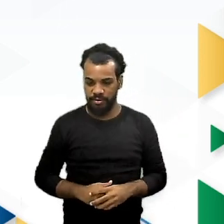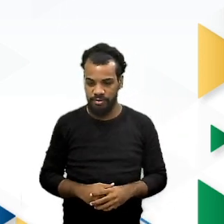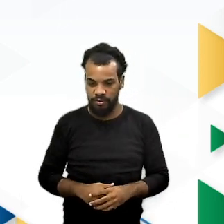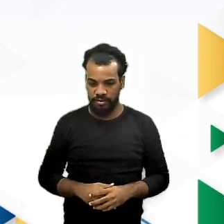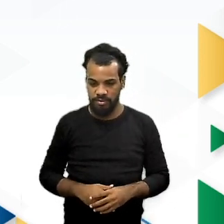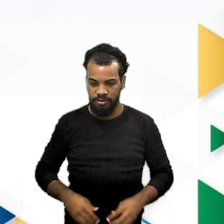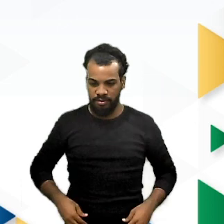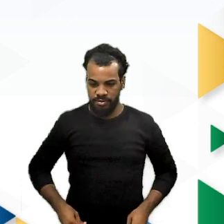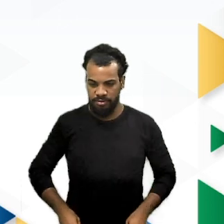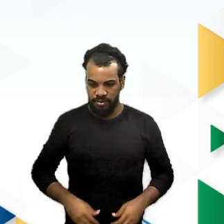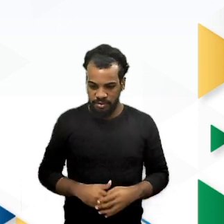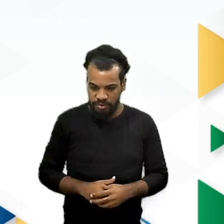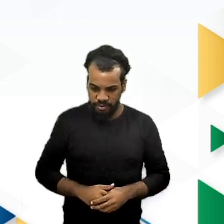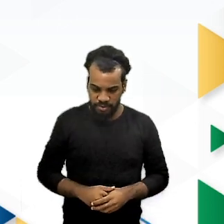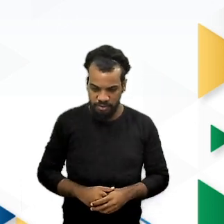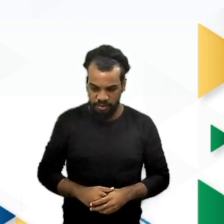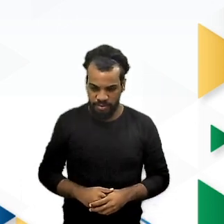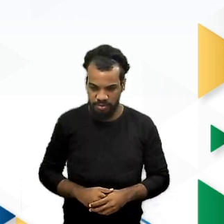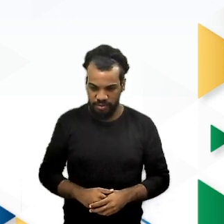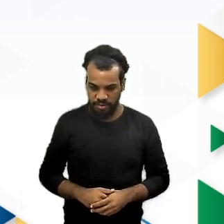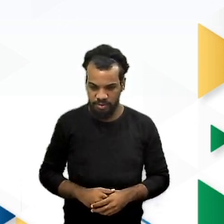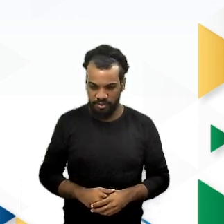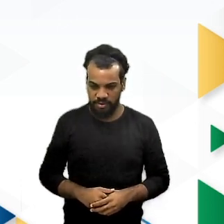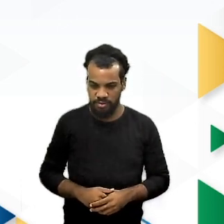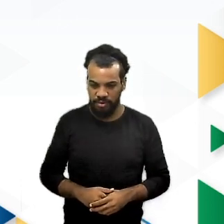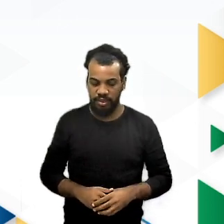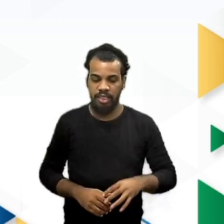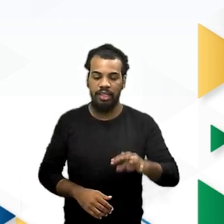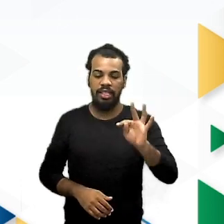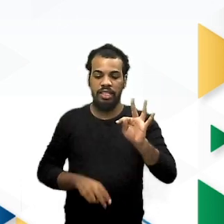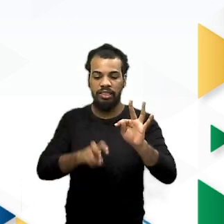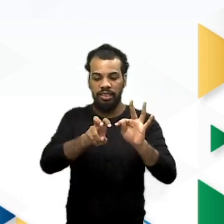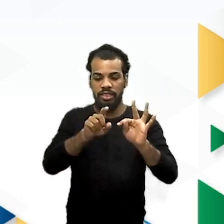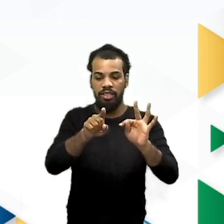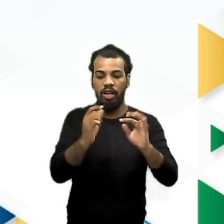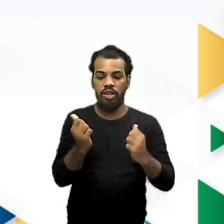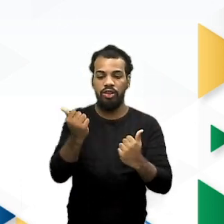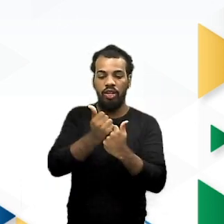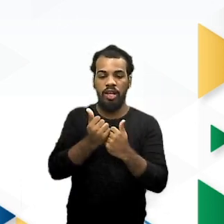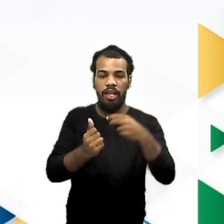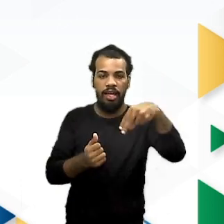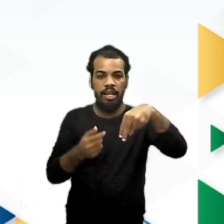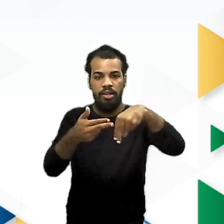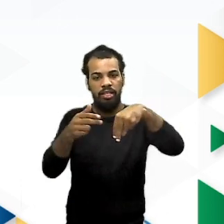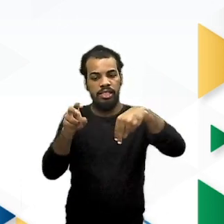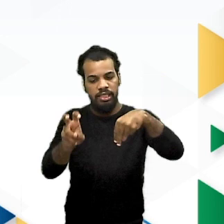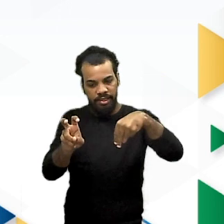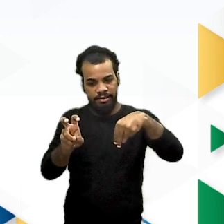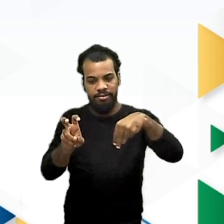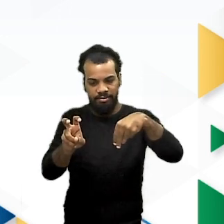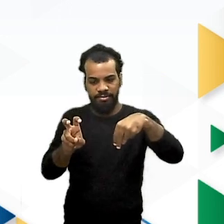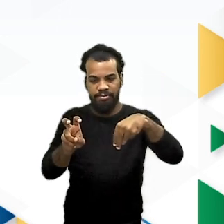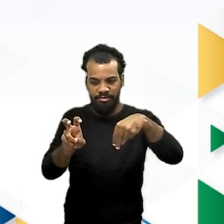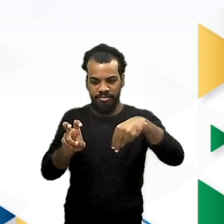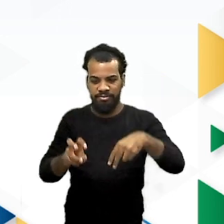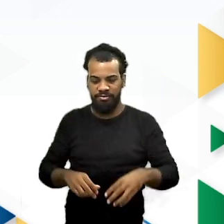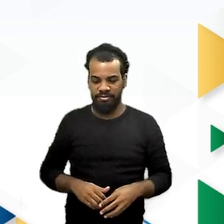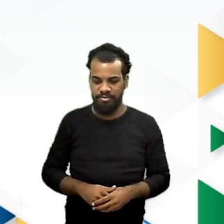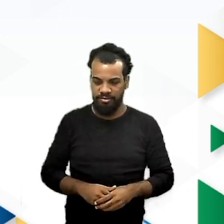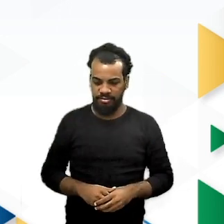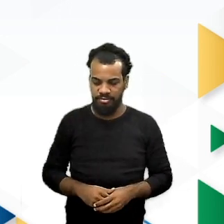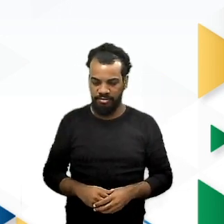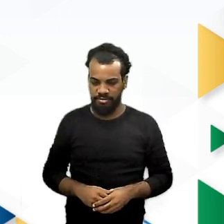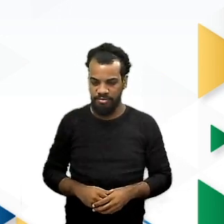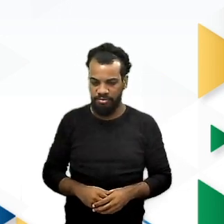mais 12 vezes n menos 1. Eu vou substituir n valendo 5 do jeito que está na nossa animação aí, tá?